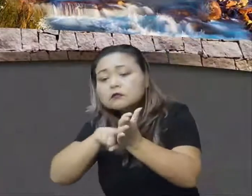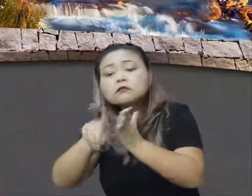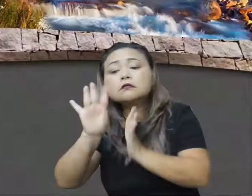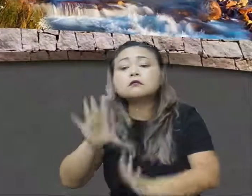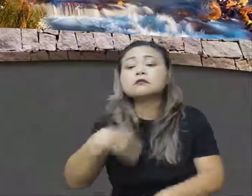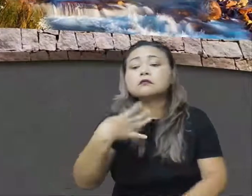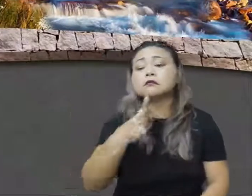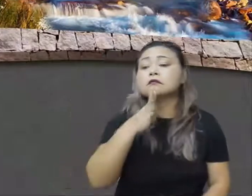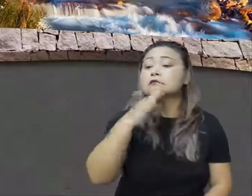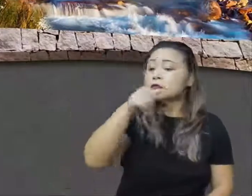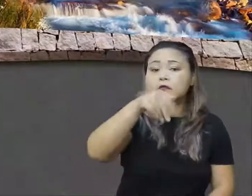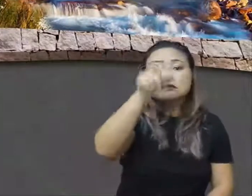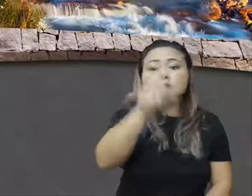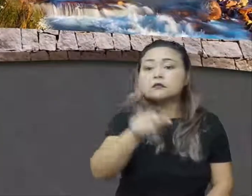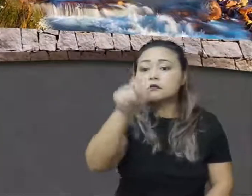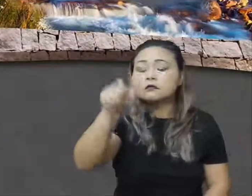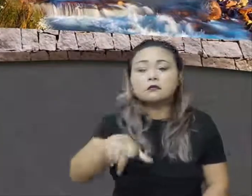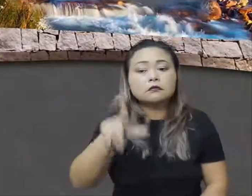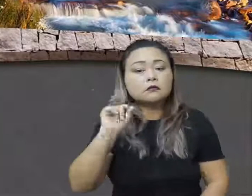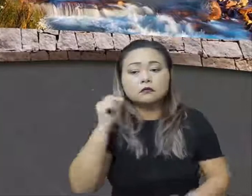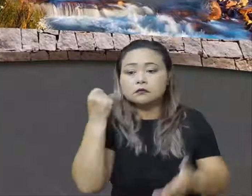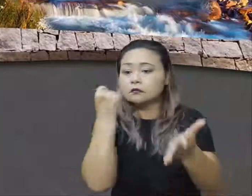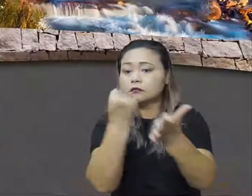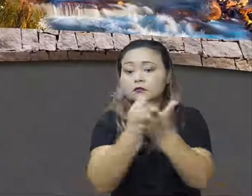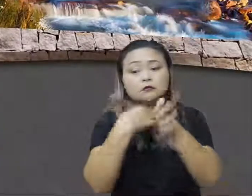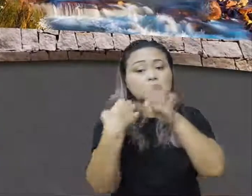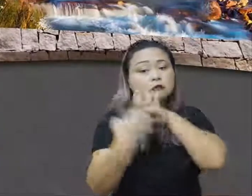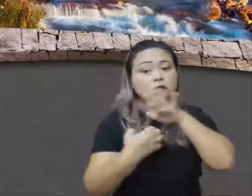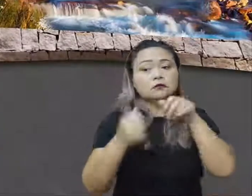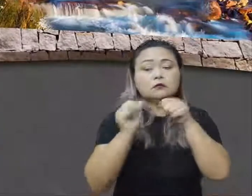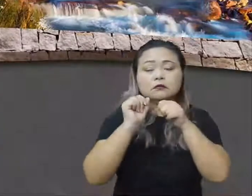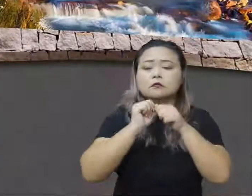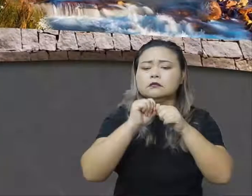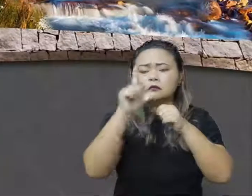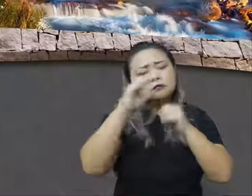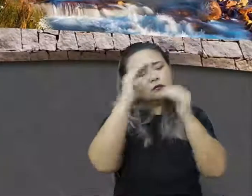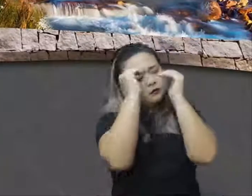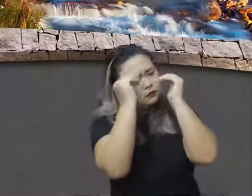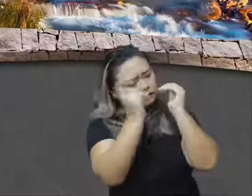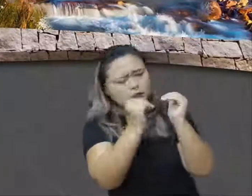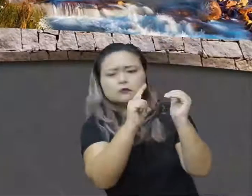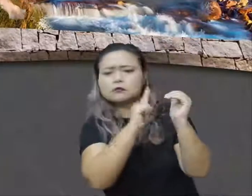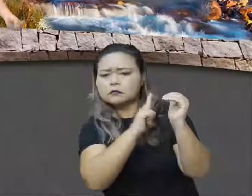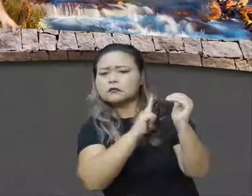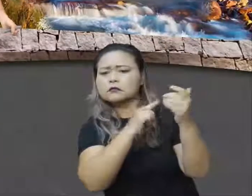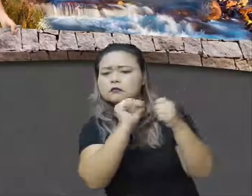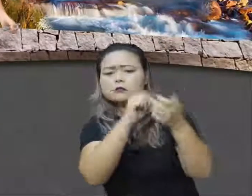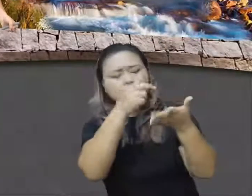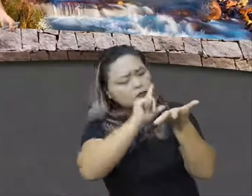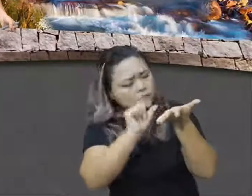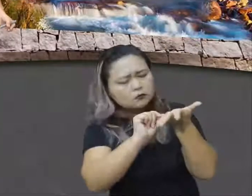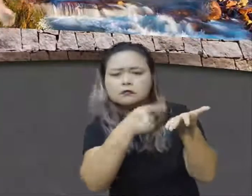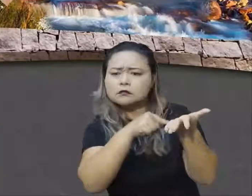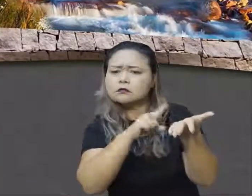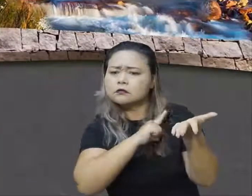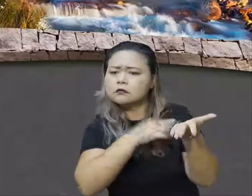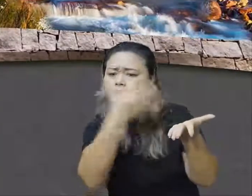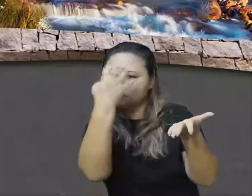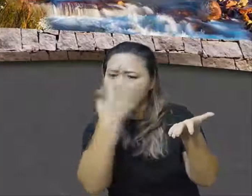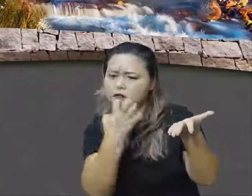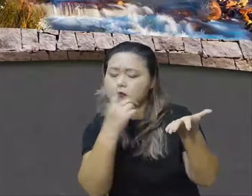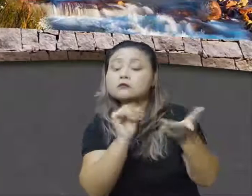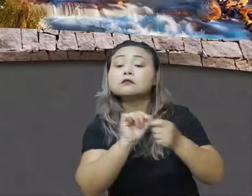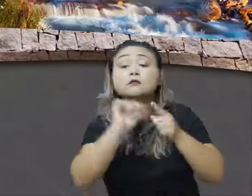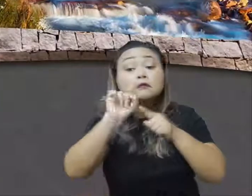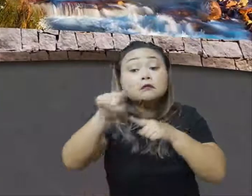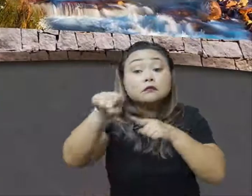eles, são pessoas de bem, não foram pagos por nenhuma empresa, portanto, são respeitados os artigos dos mesmos. Isso vai ocorrer